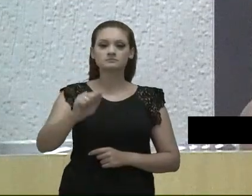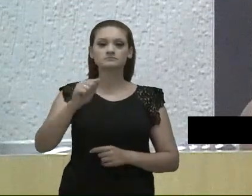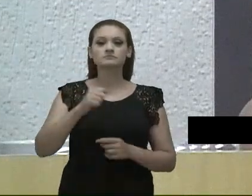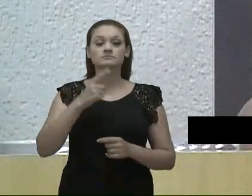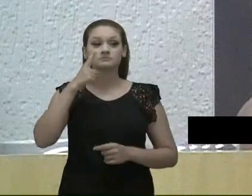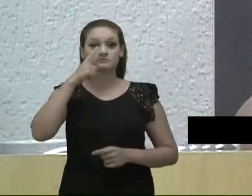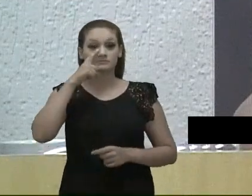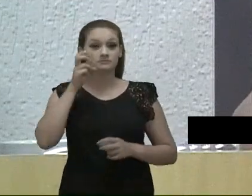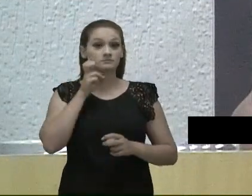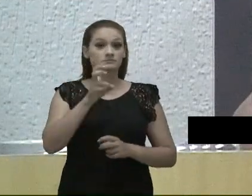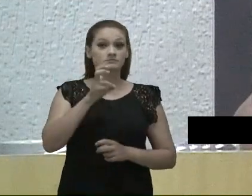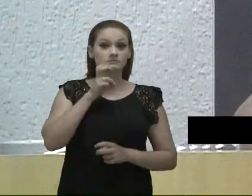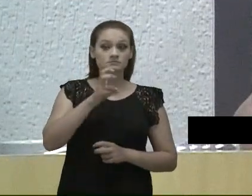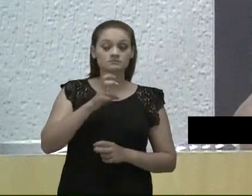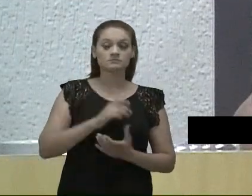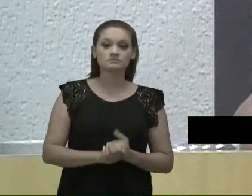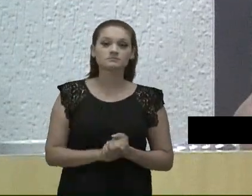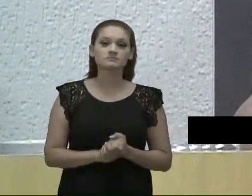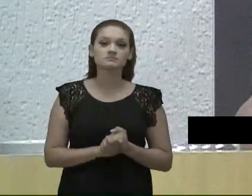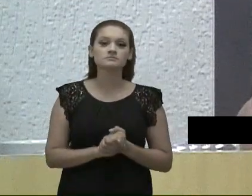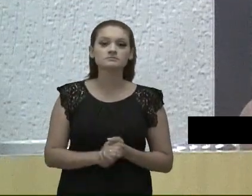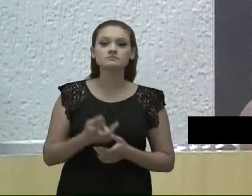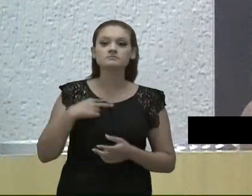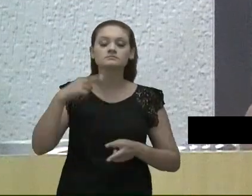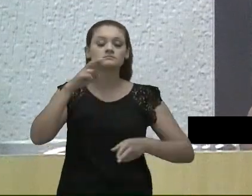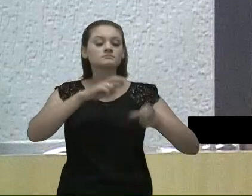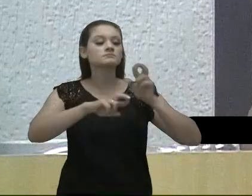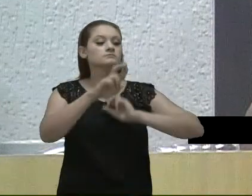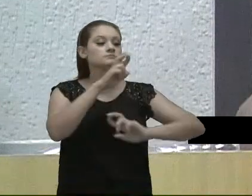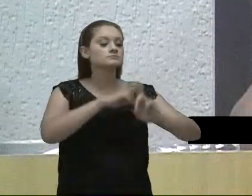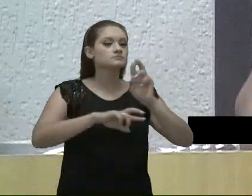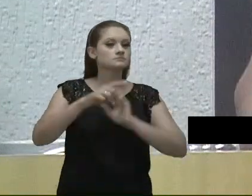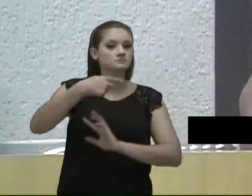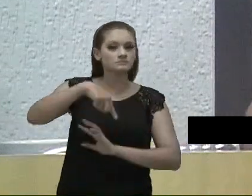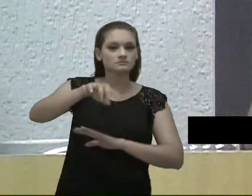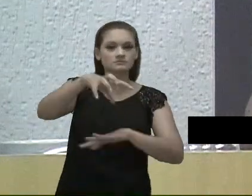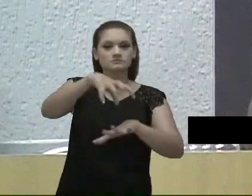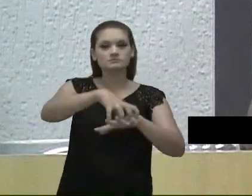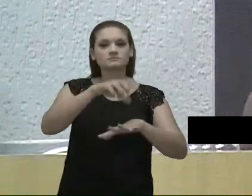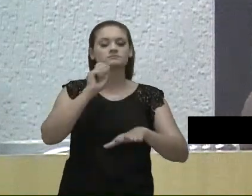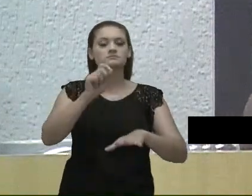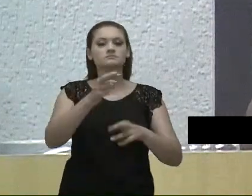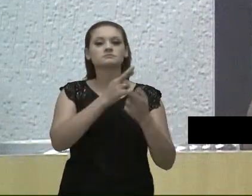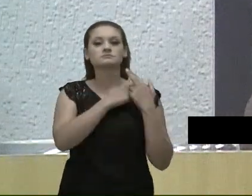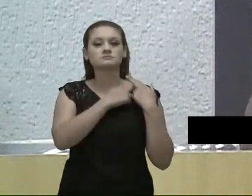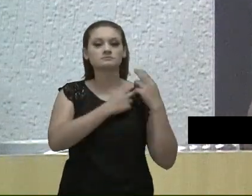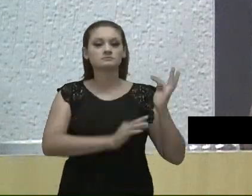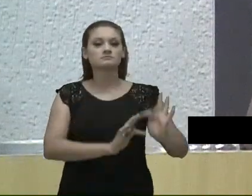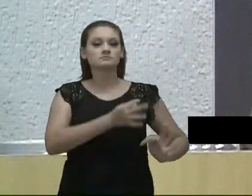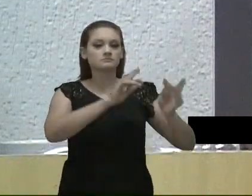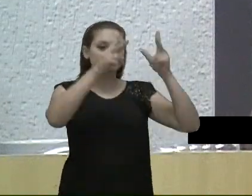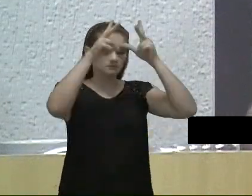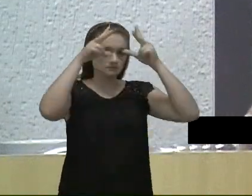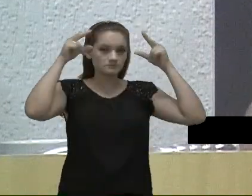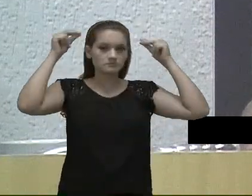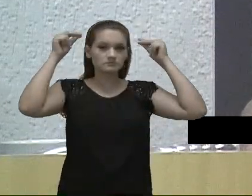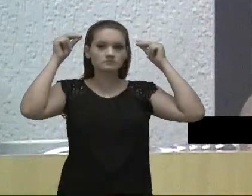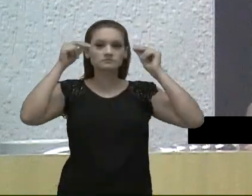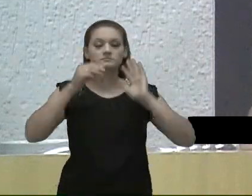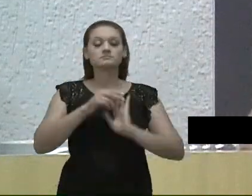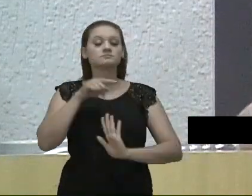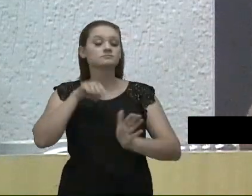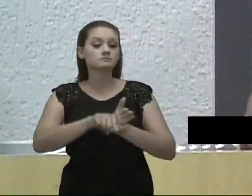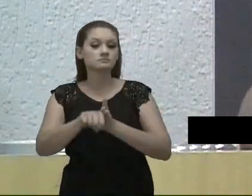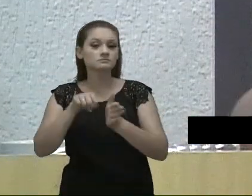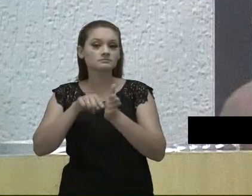às UPAs, ele fiscaliza, ele vai perguntar para você, no seu caso, que é responsável técnica pela enfermagem, ele